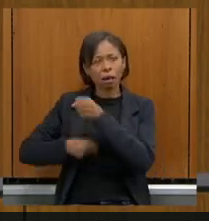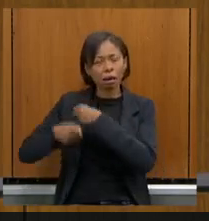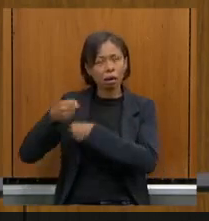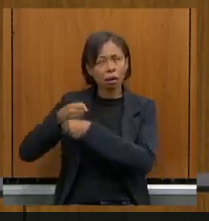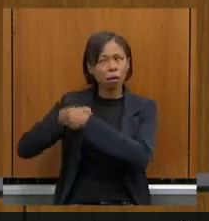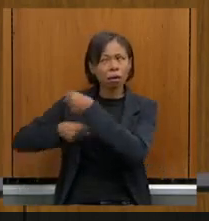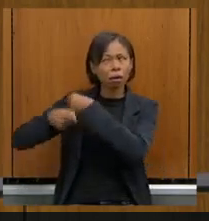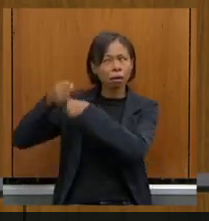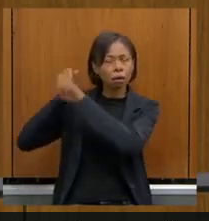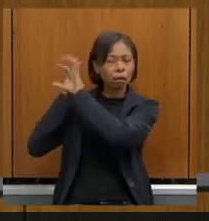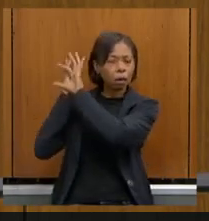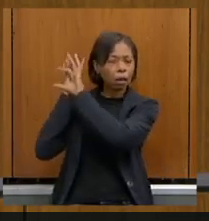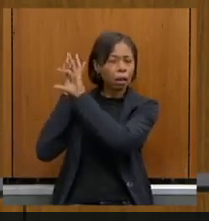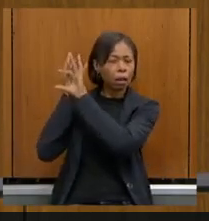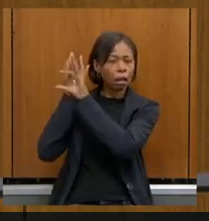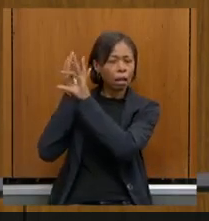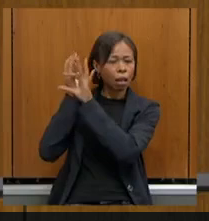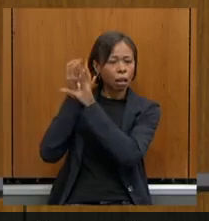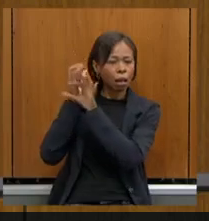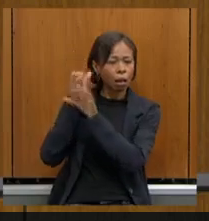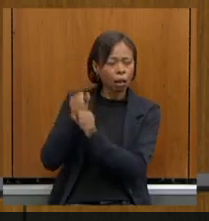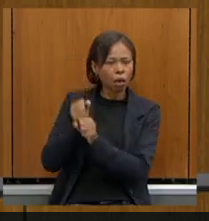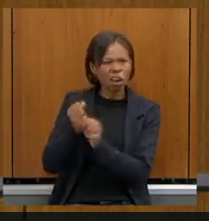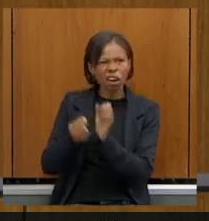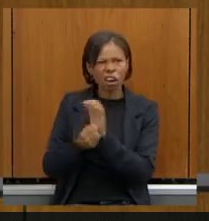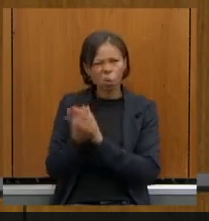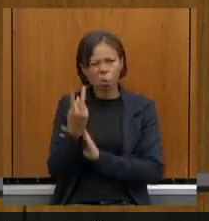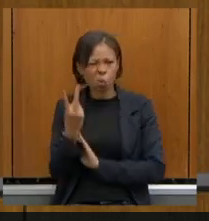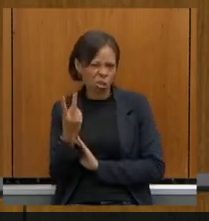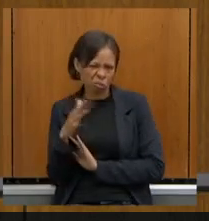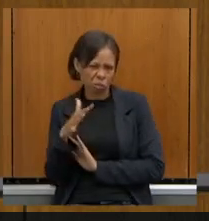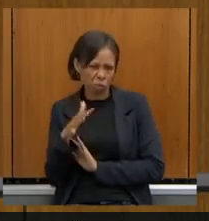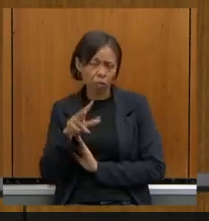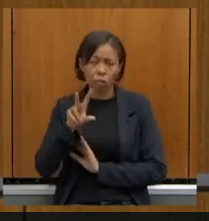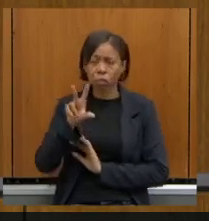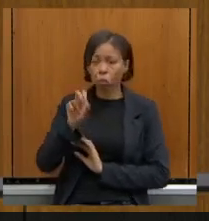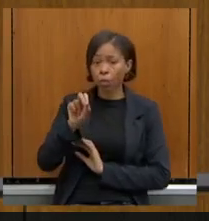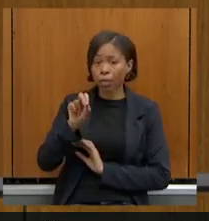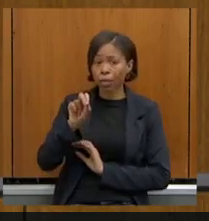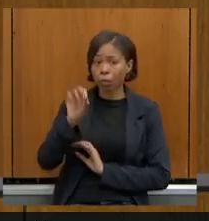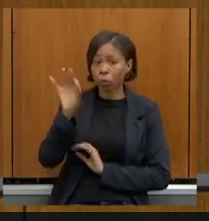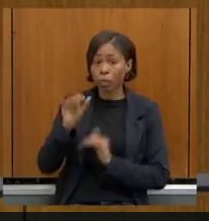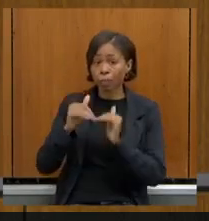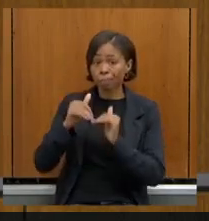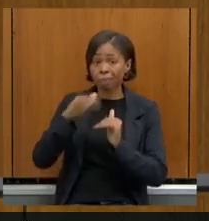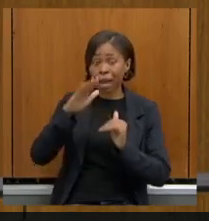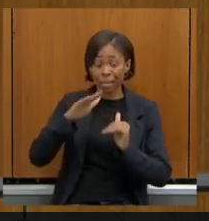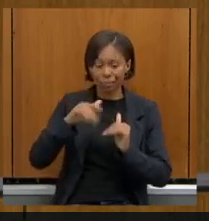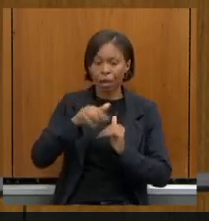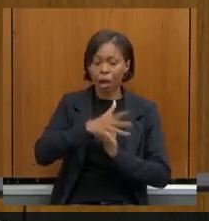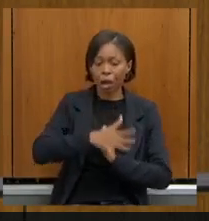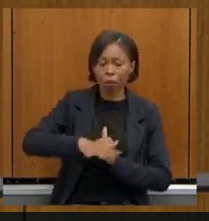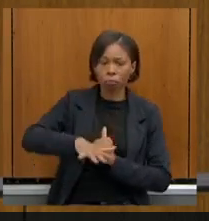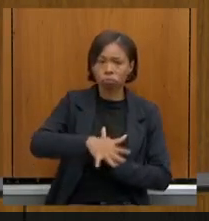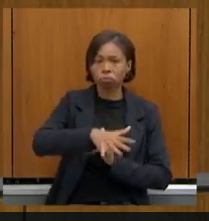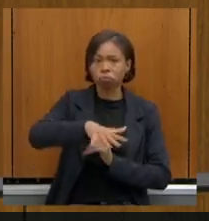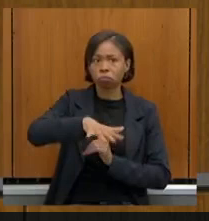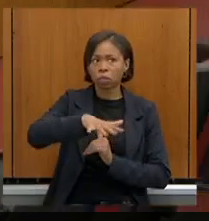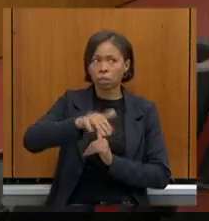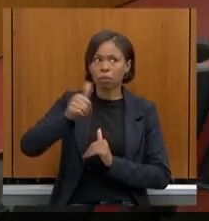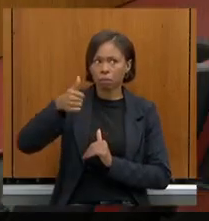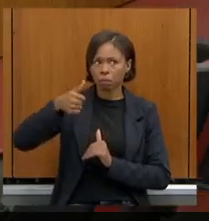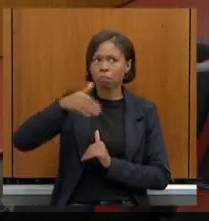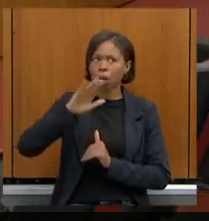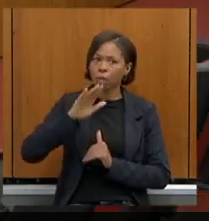aconteceu acho que só uma ou duas vezes que eles utilizaram mais de 50% entre o mínimo e o máximo ali dos anos